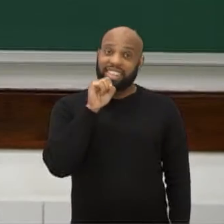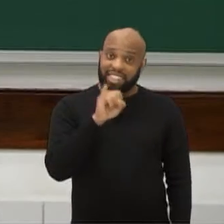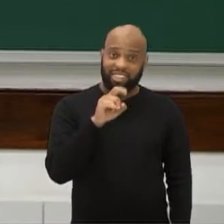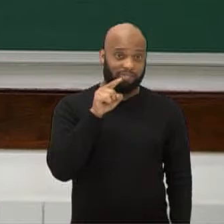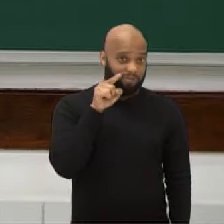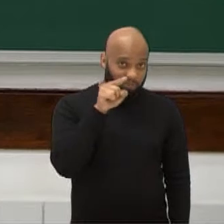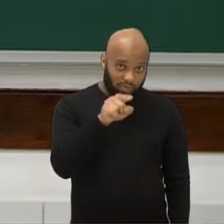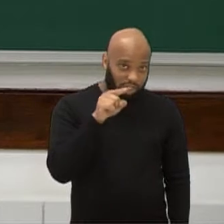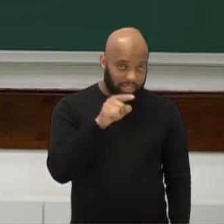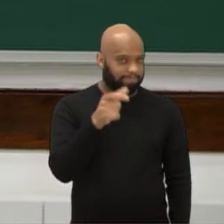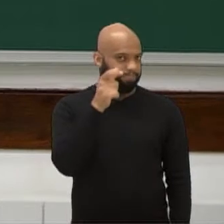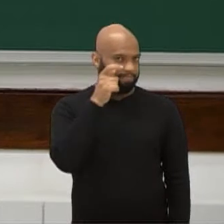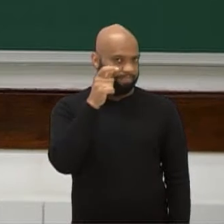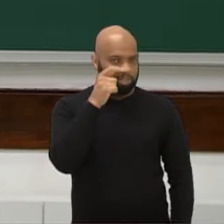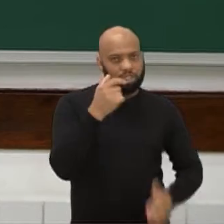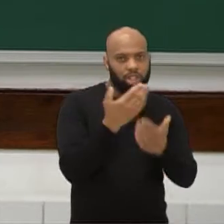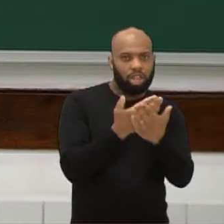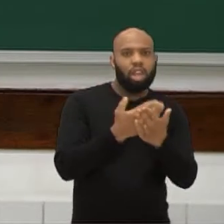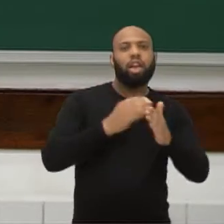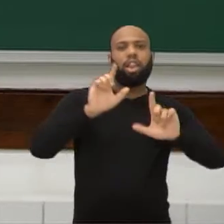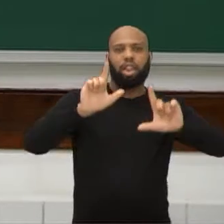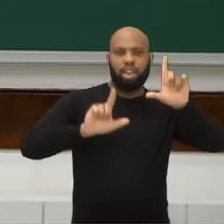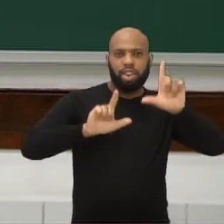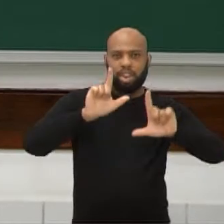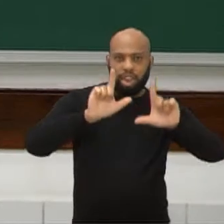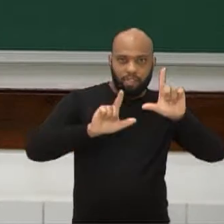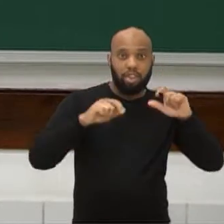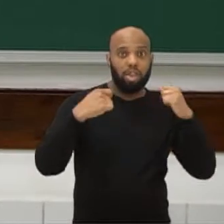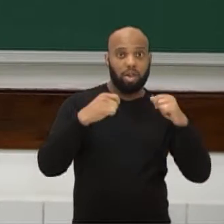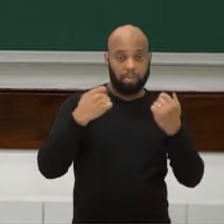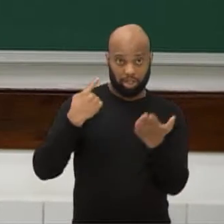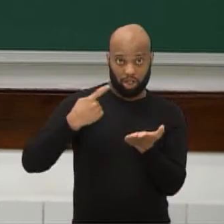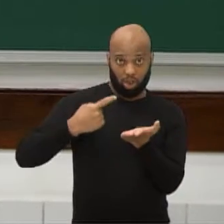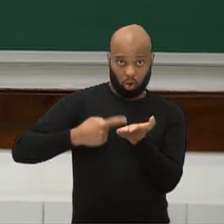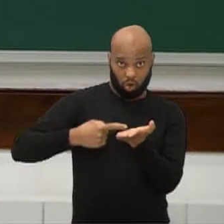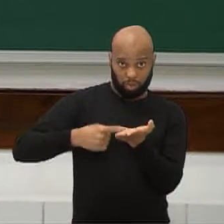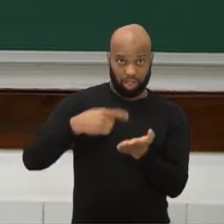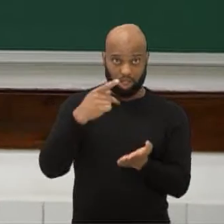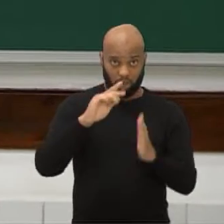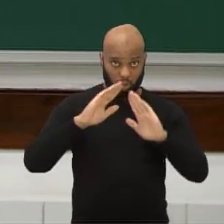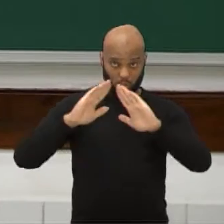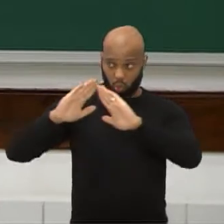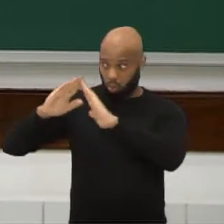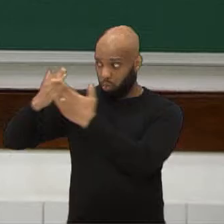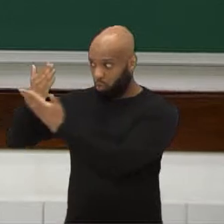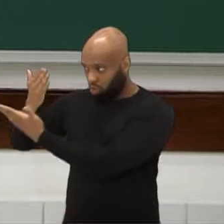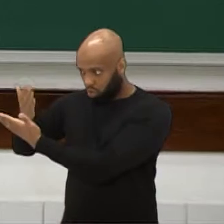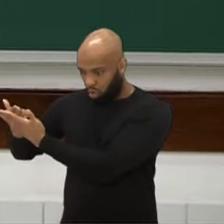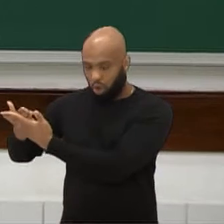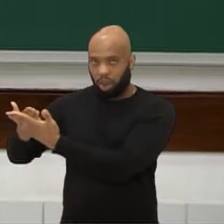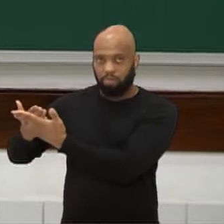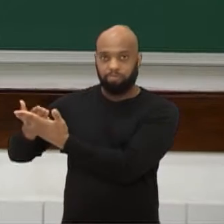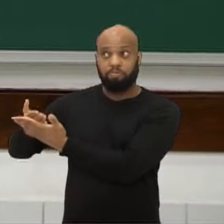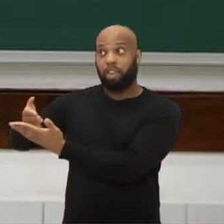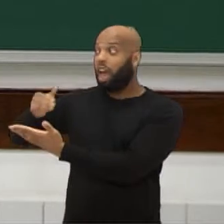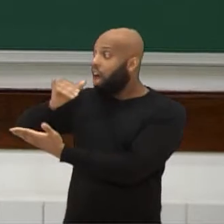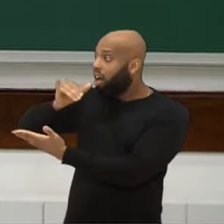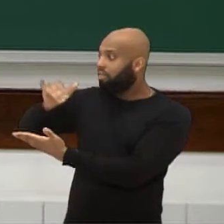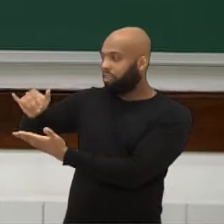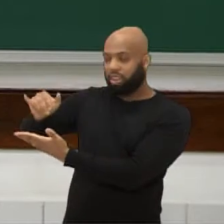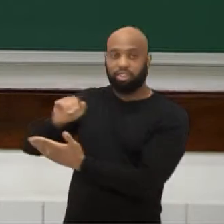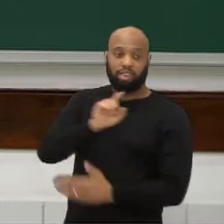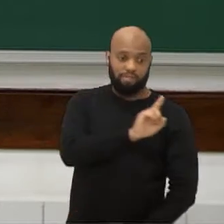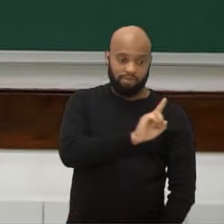outro recado é o seguinte, você que está assistindo a aula pela TV, mas está recolhendo, pegando atividades na